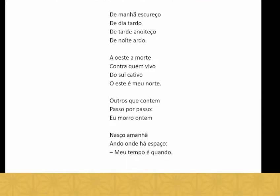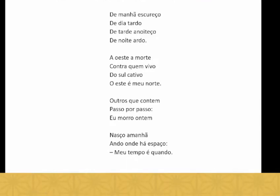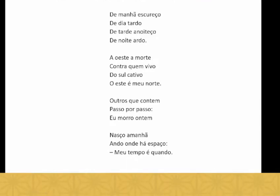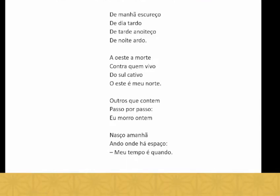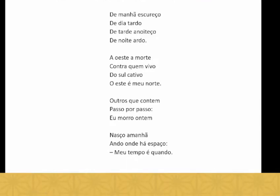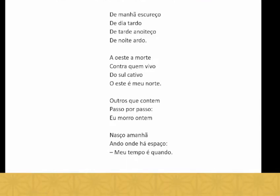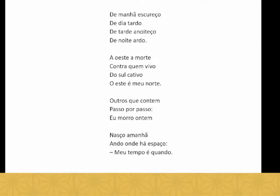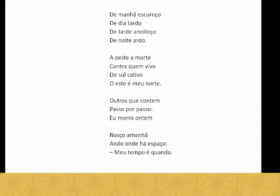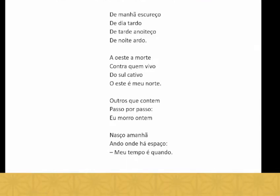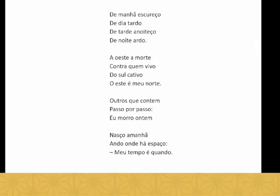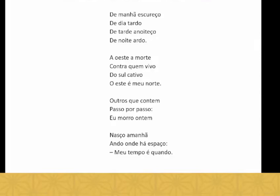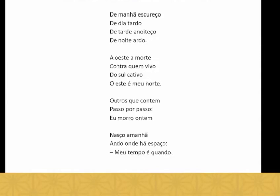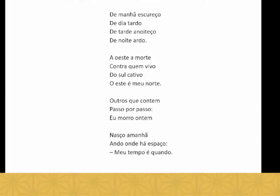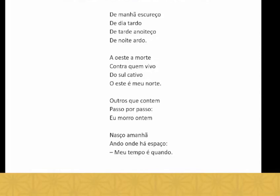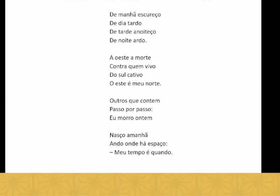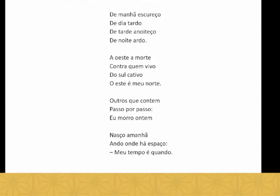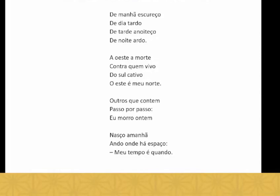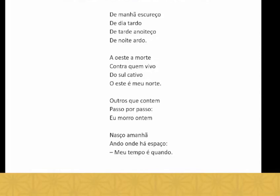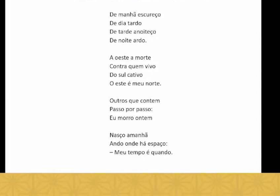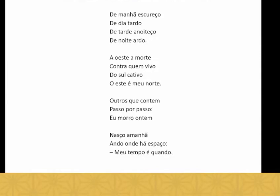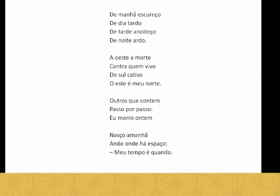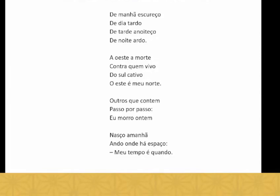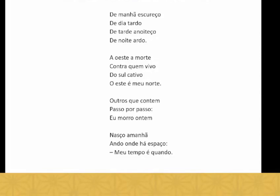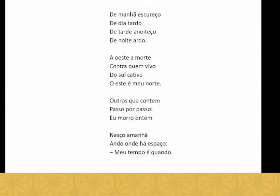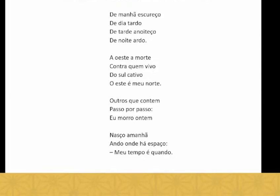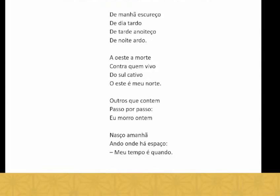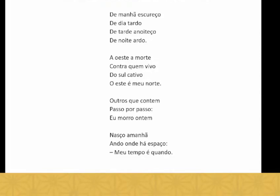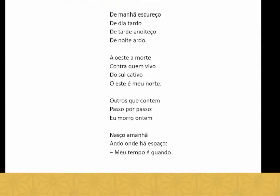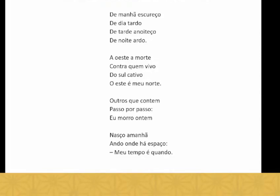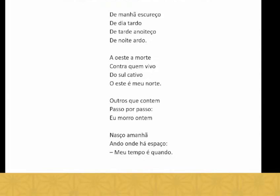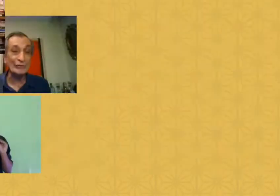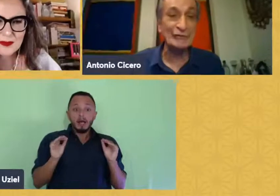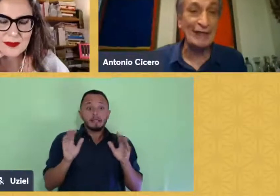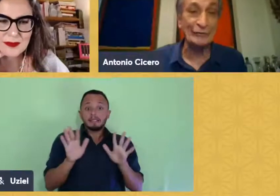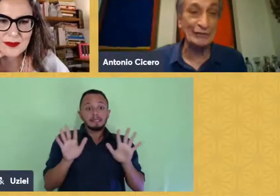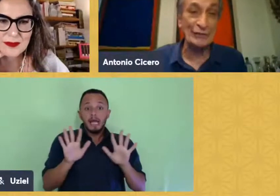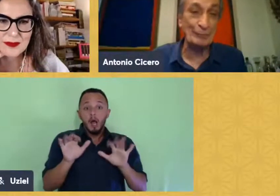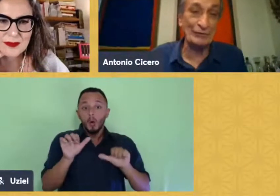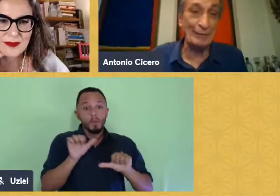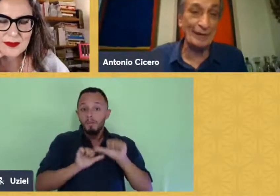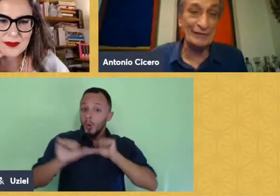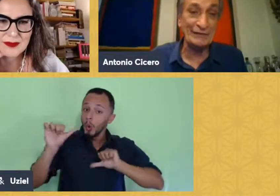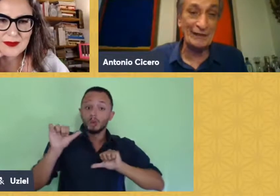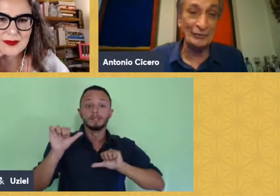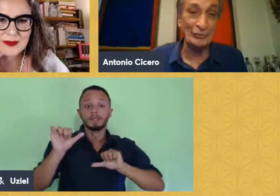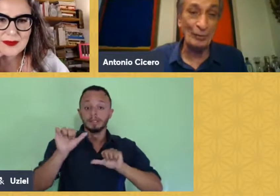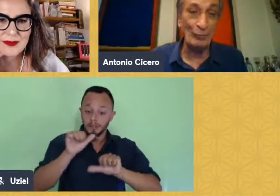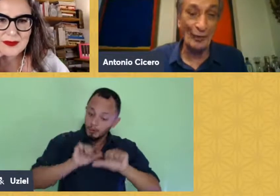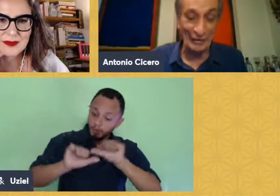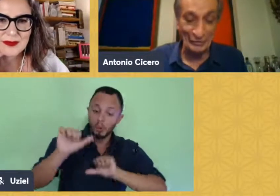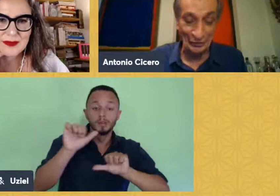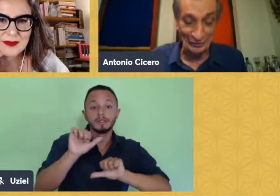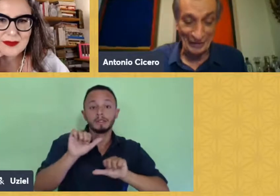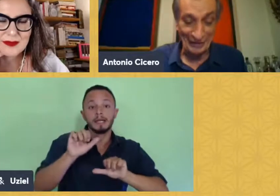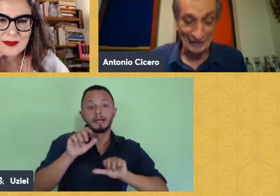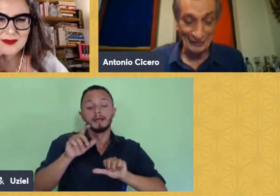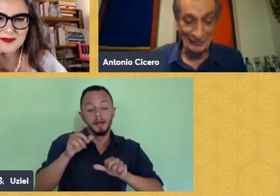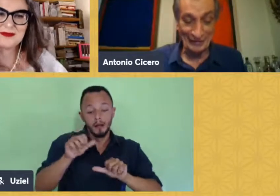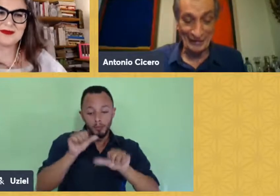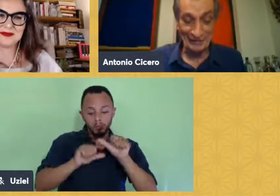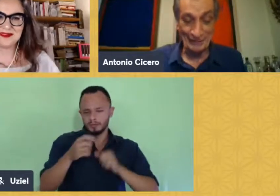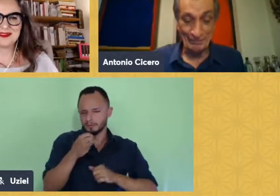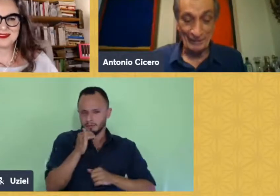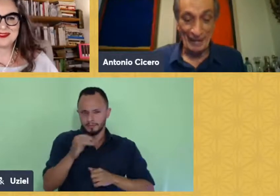estado utilitário, e vamos passar para um outro estado, que a gente pode chamar de estado poético,